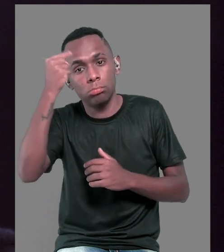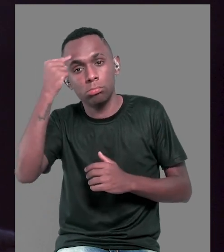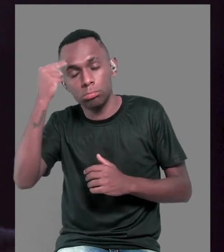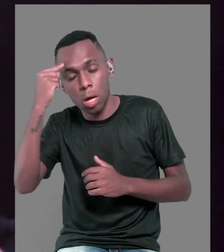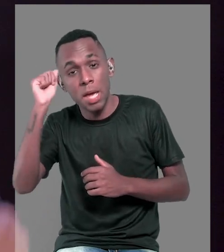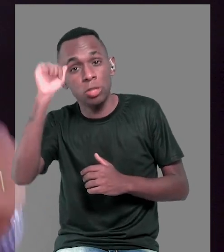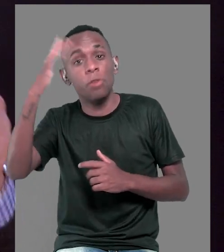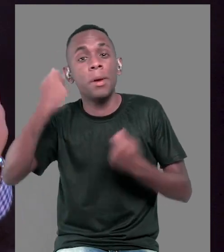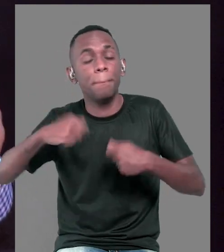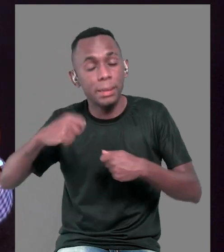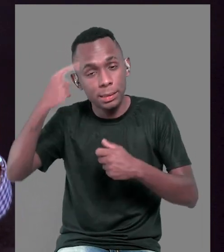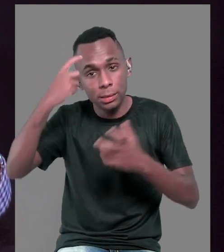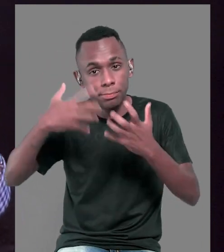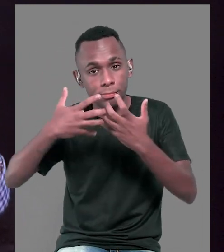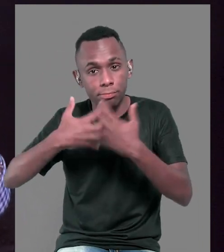de decisão,